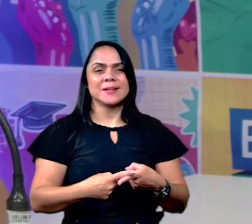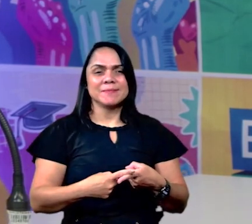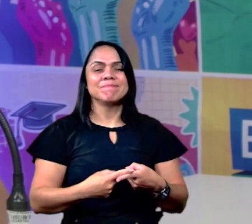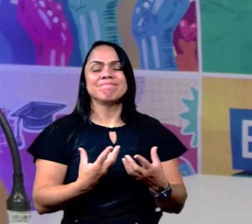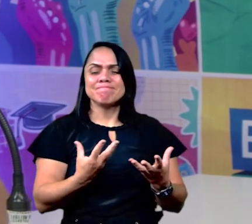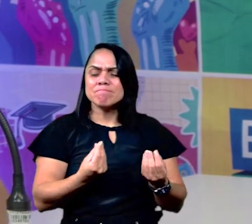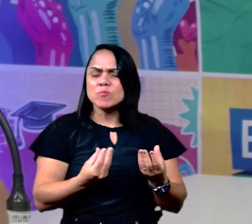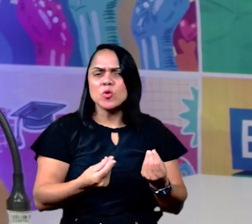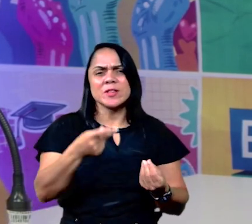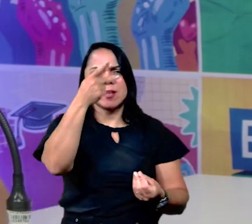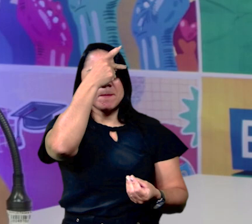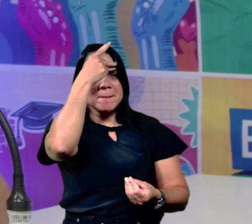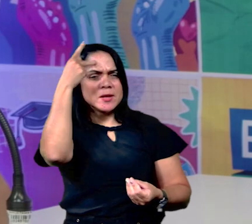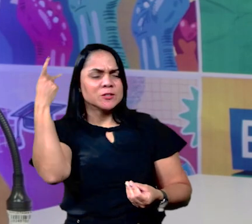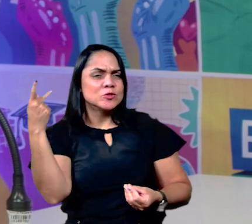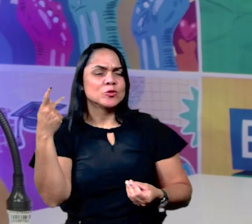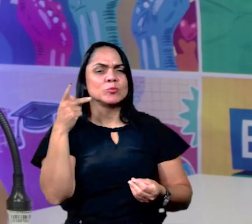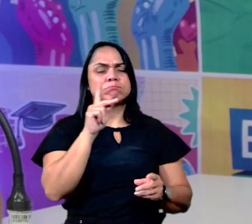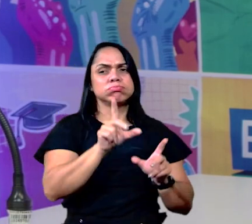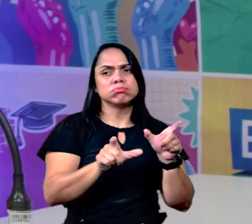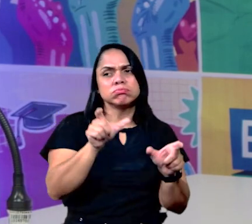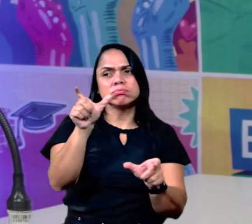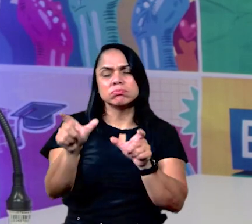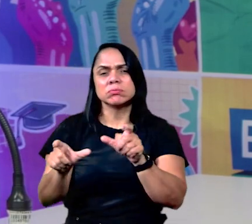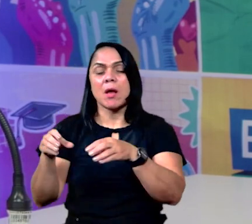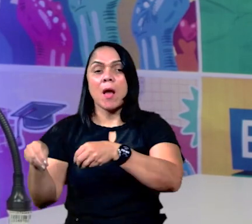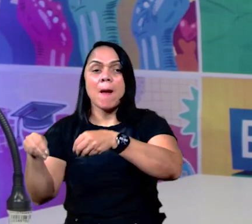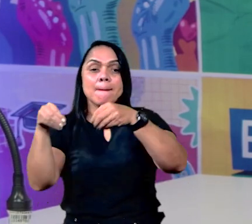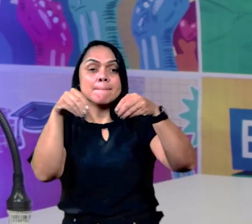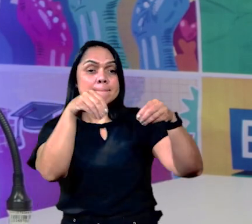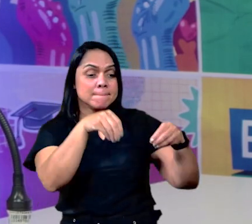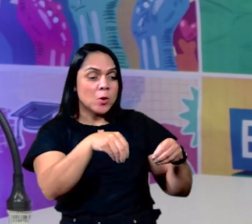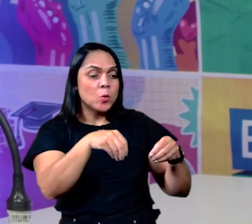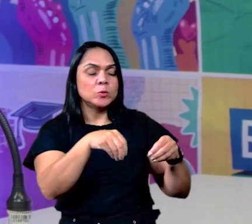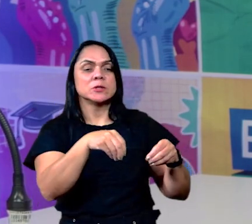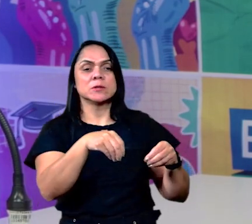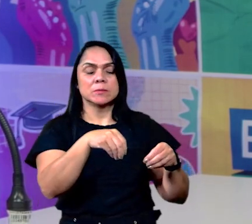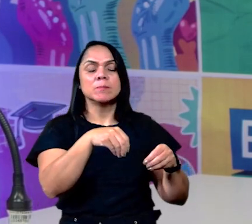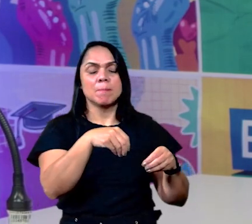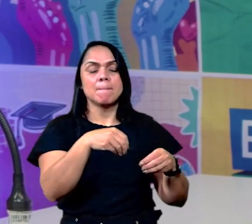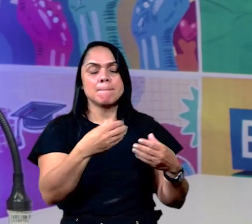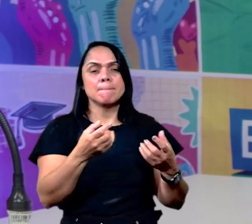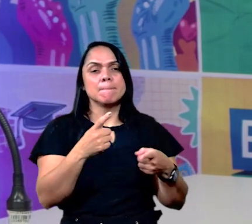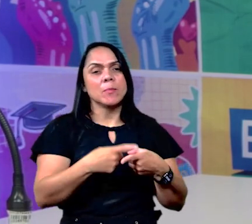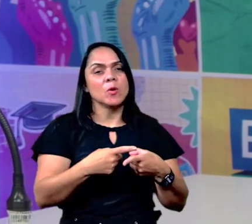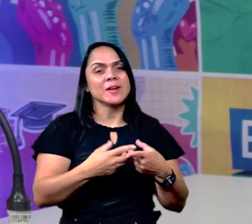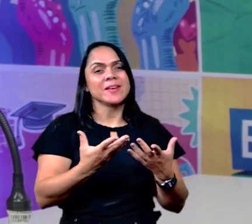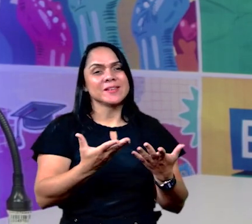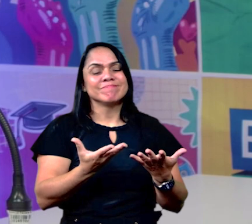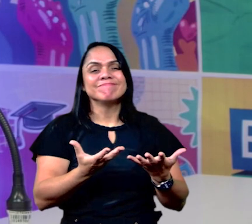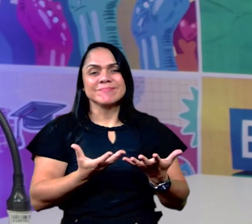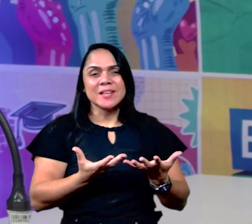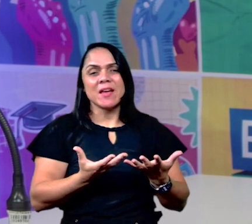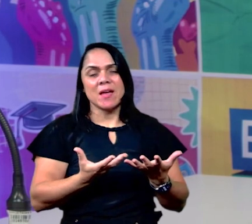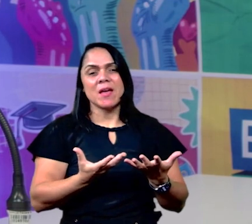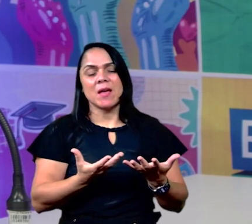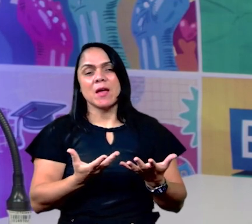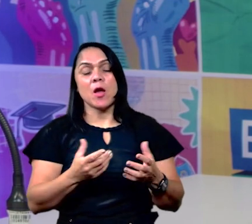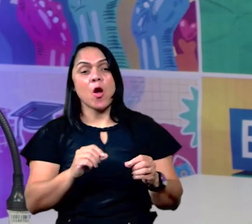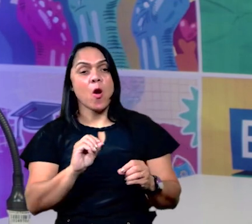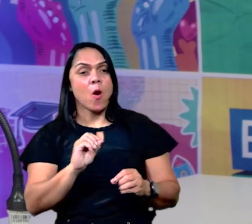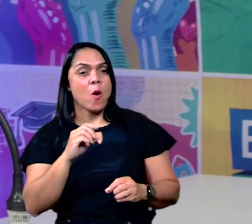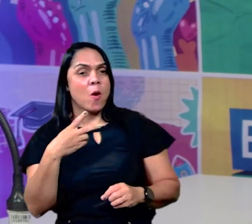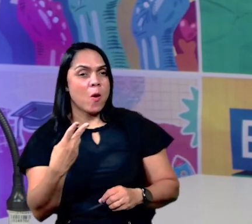as pessoas circulam, as pessoas migram, as pessoas, migram ou forçosamente ou por desejo, porque querem